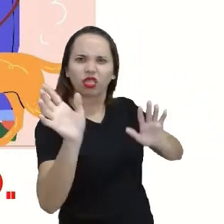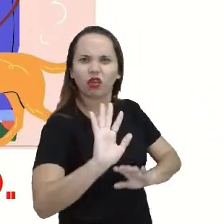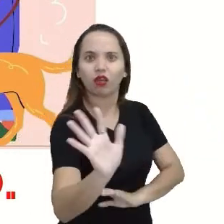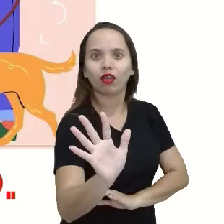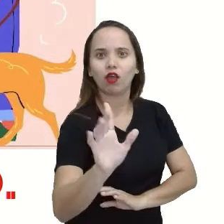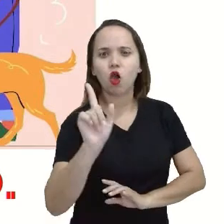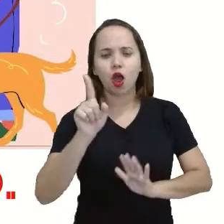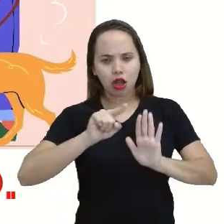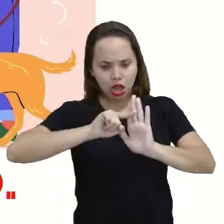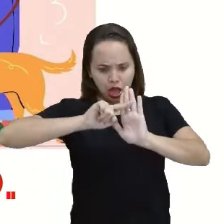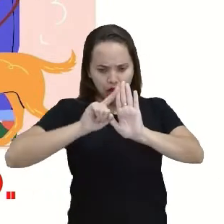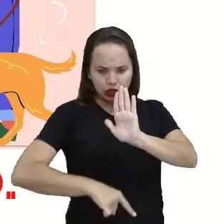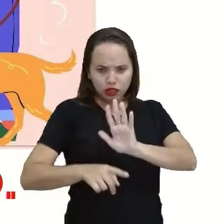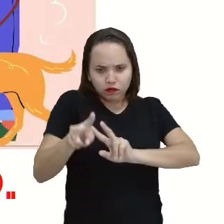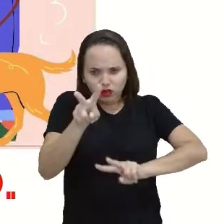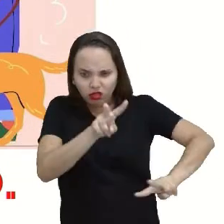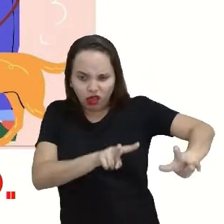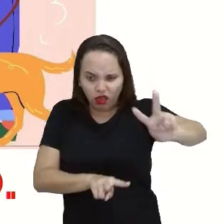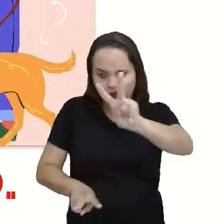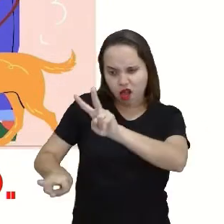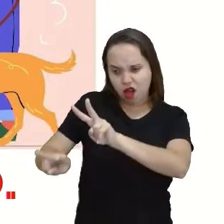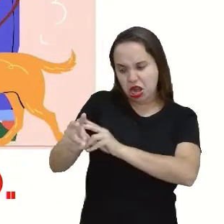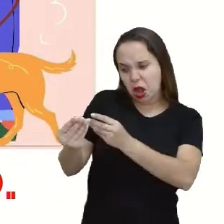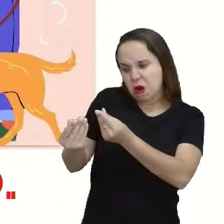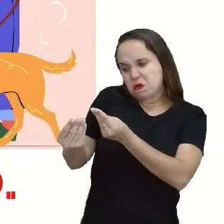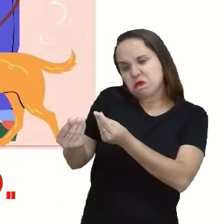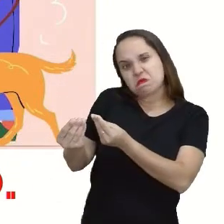olhar diferentes corpos de forma